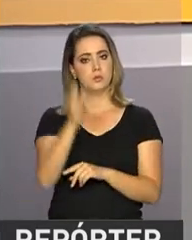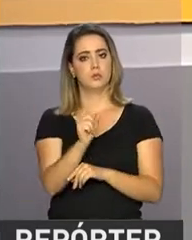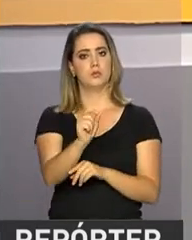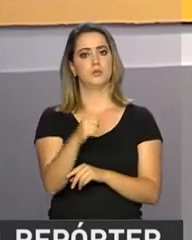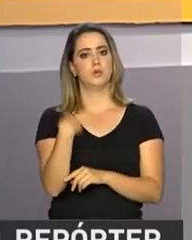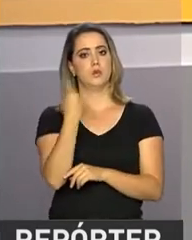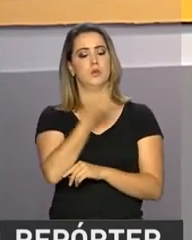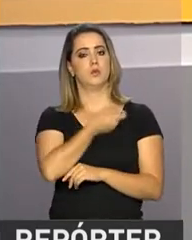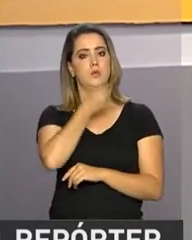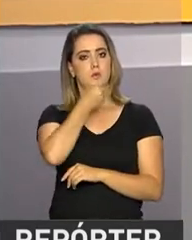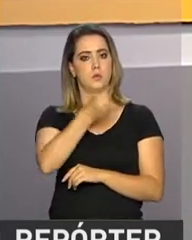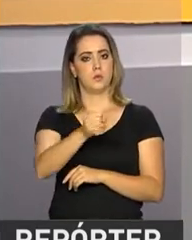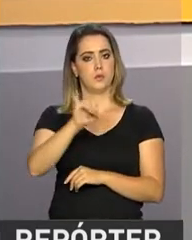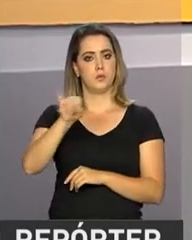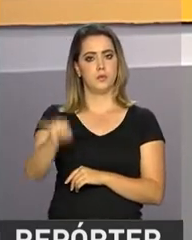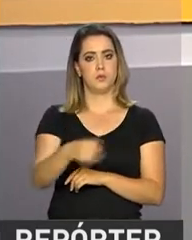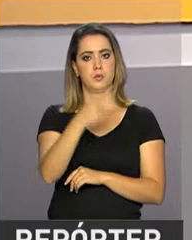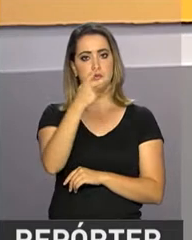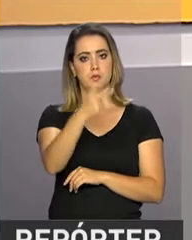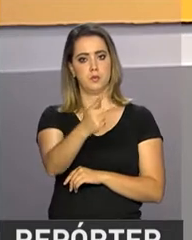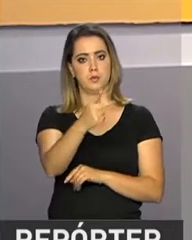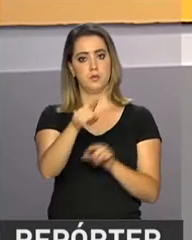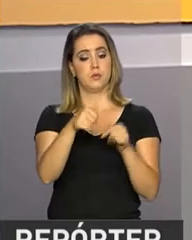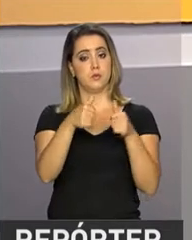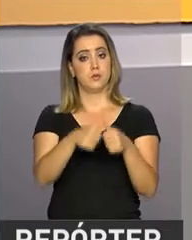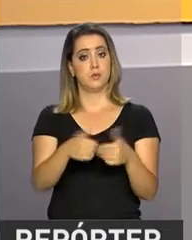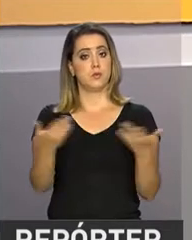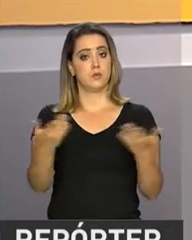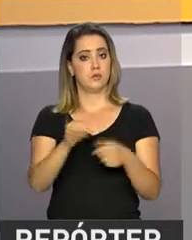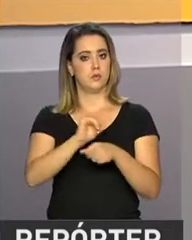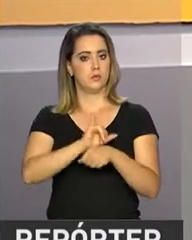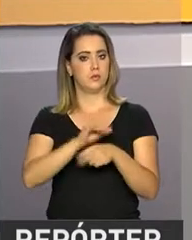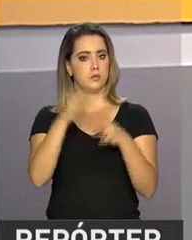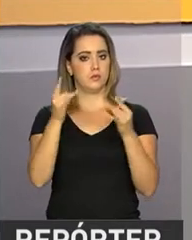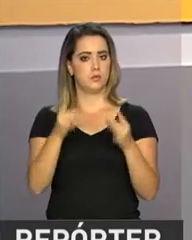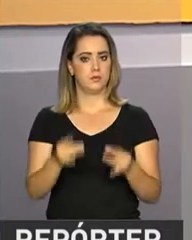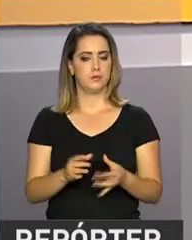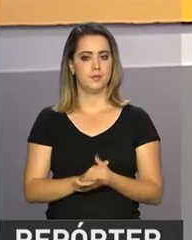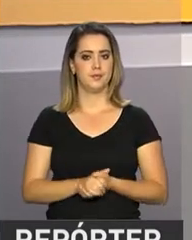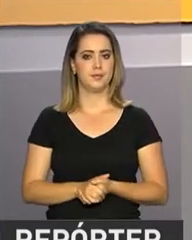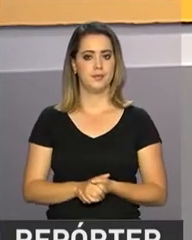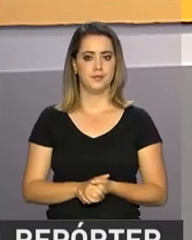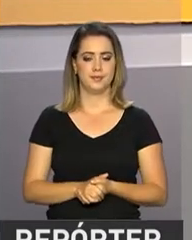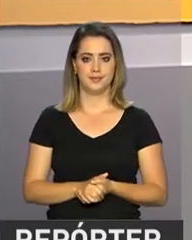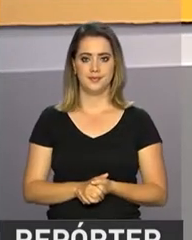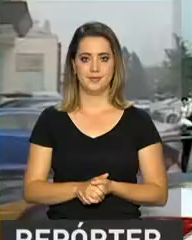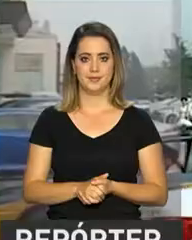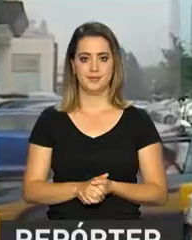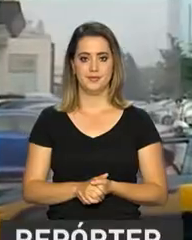para o Brasil. O nosso repórter João Pedro Neto está em Pequim e traz os detalhes.